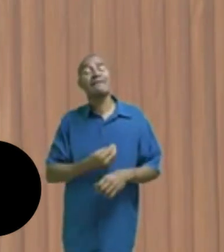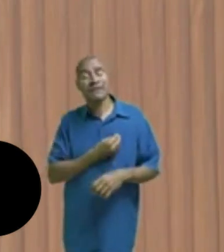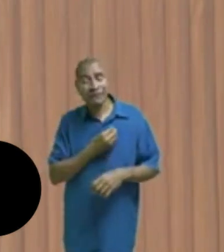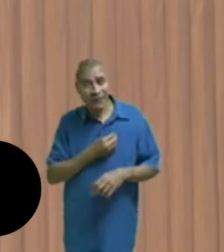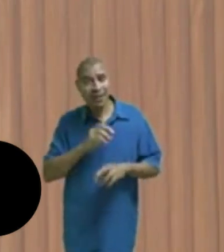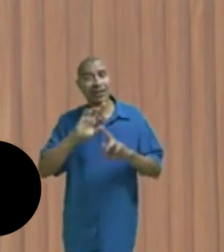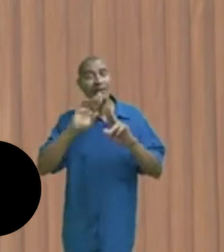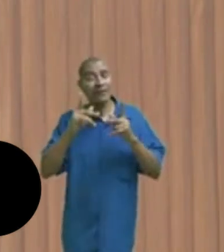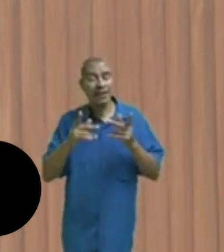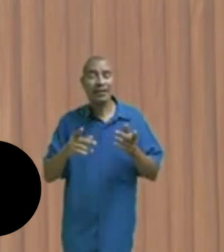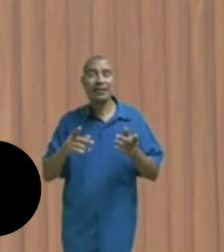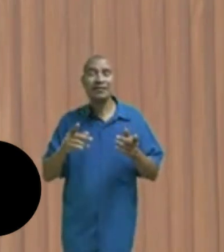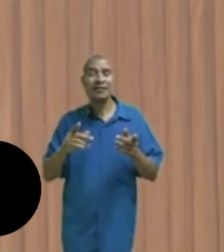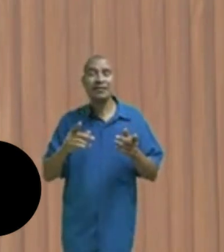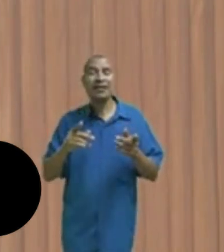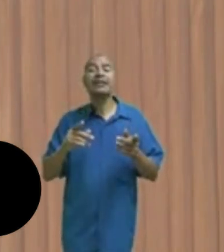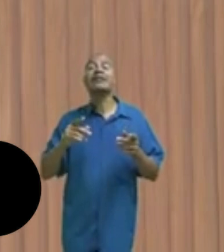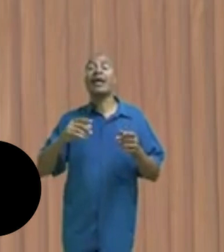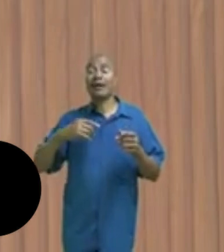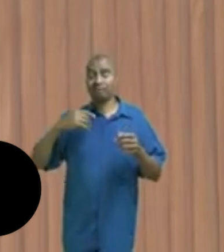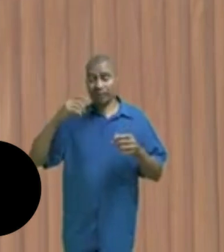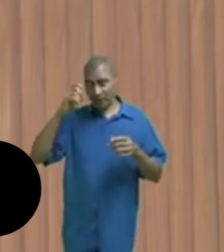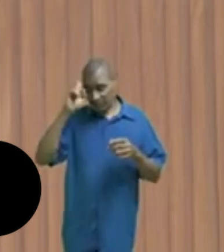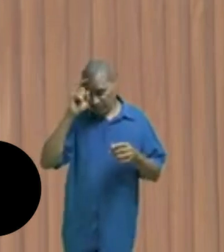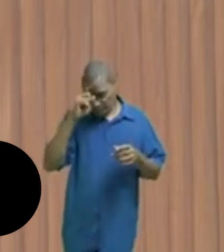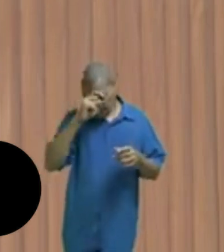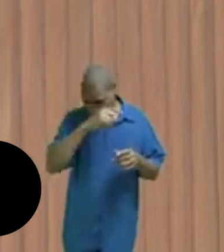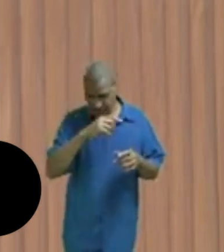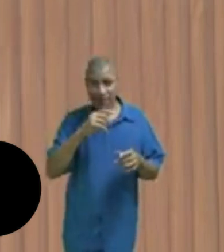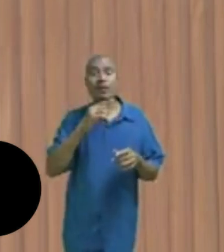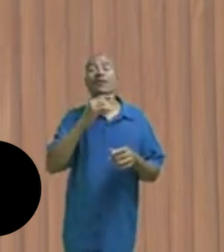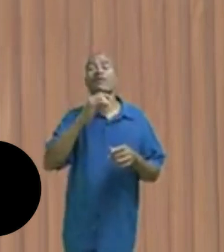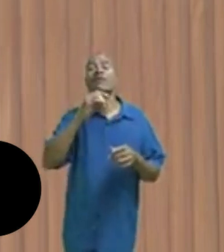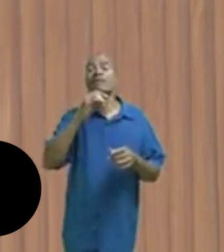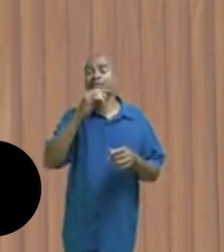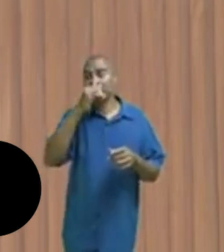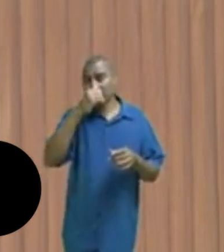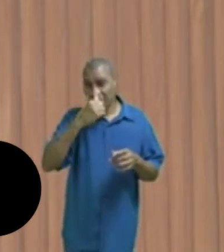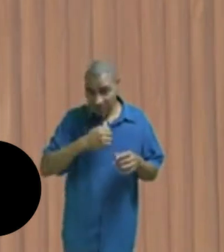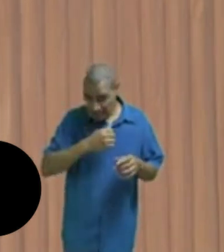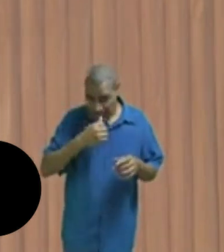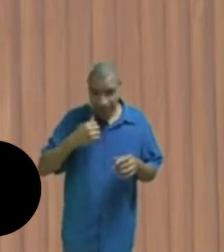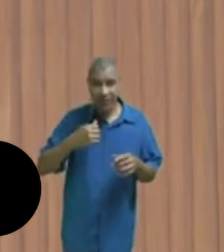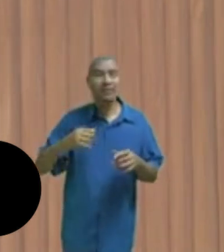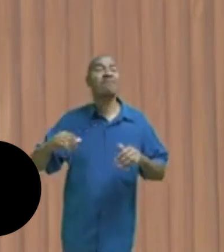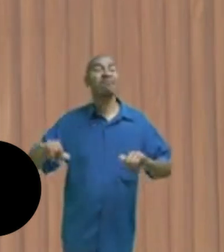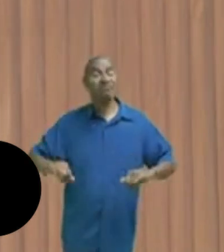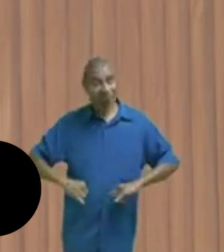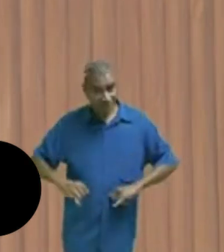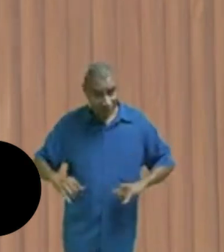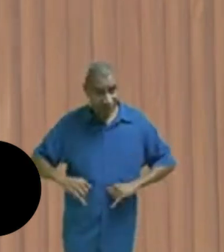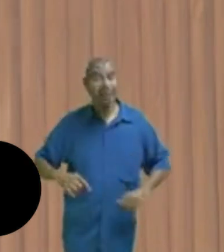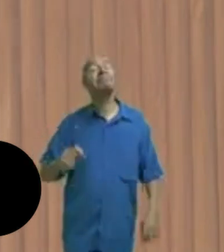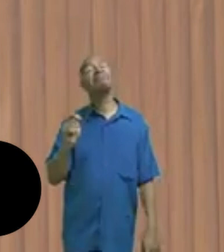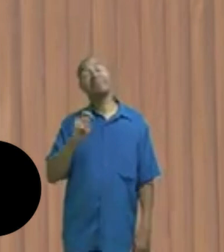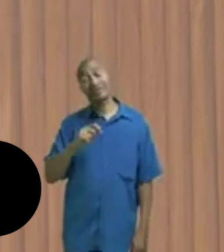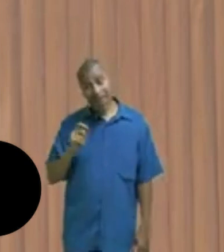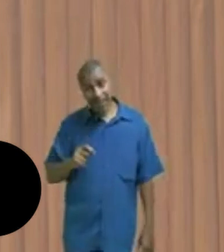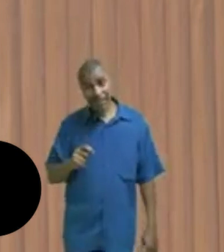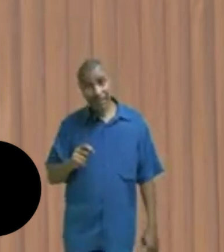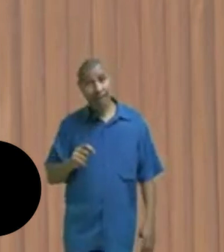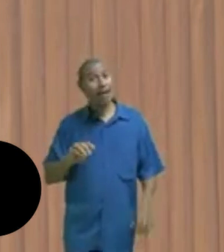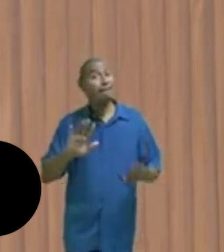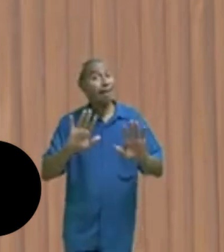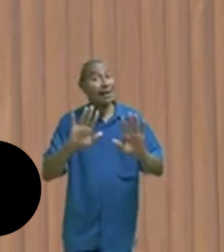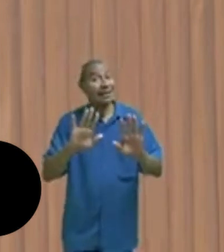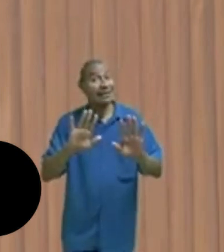for, apesar do que já aconteceu, e olhando para frente, aconteça do que acontecer, ninguém poderá